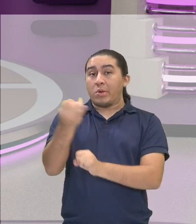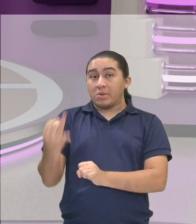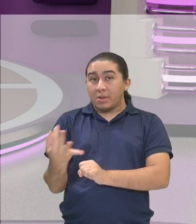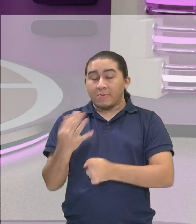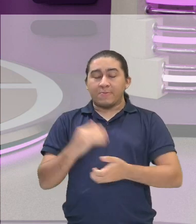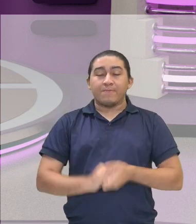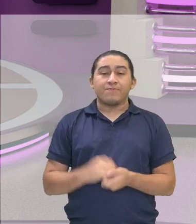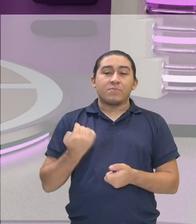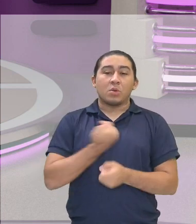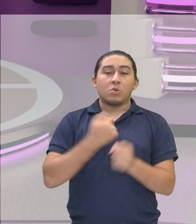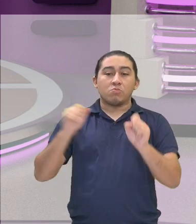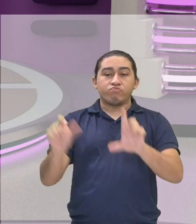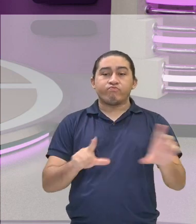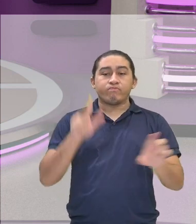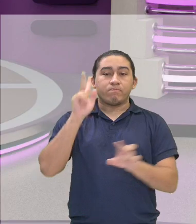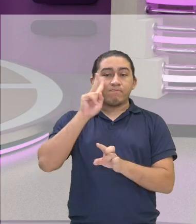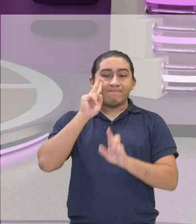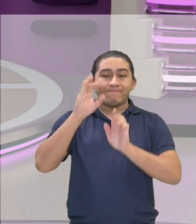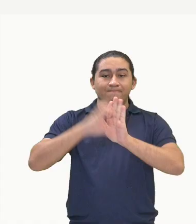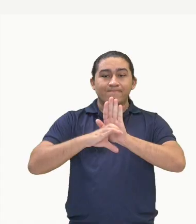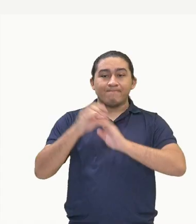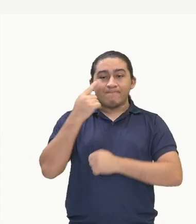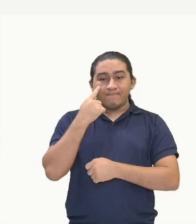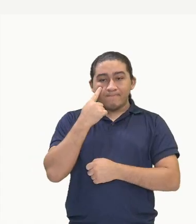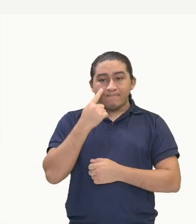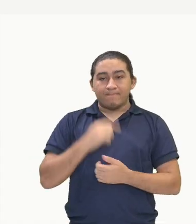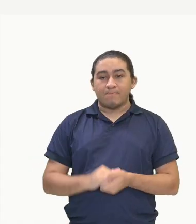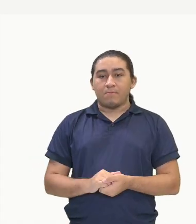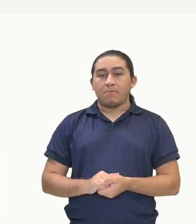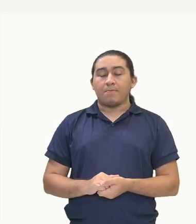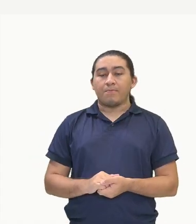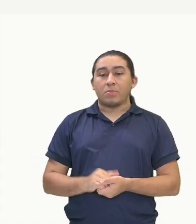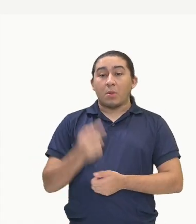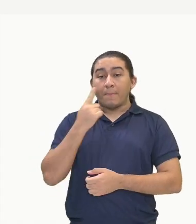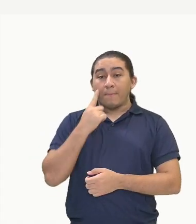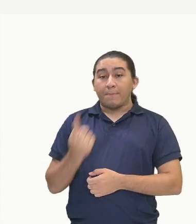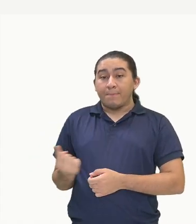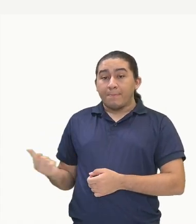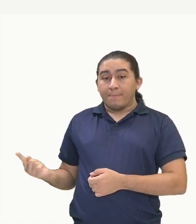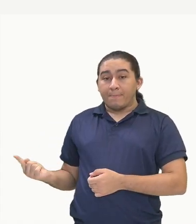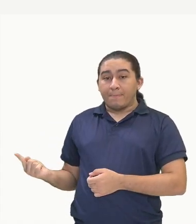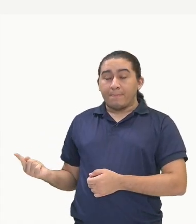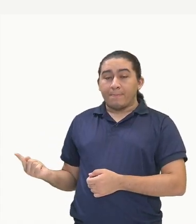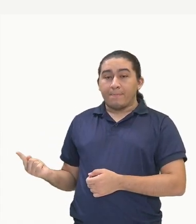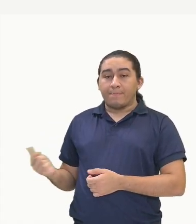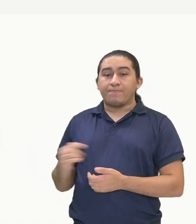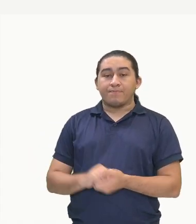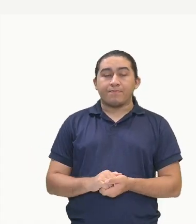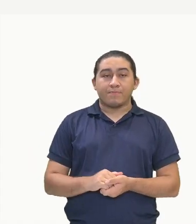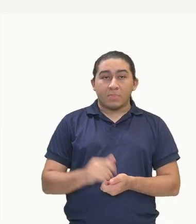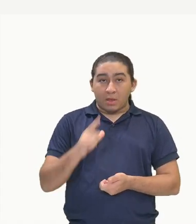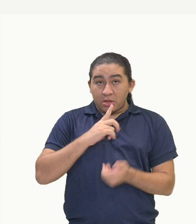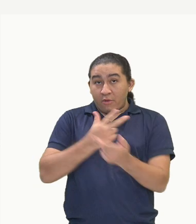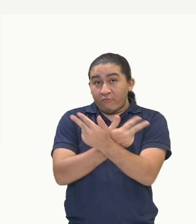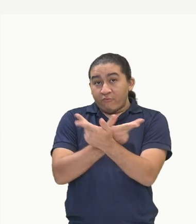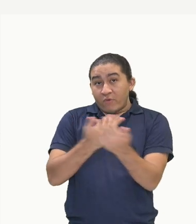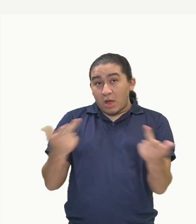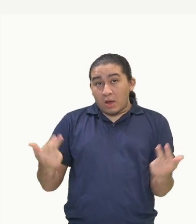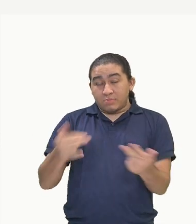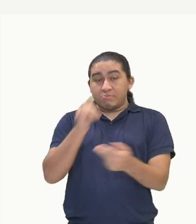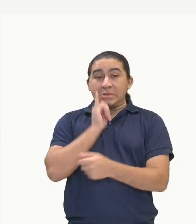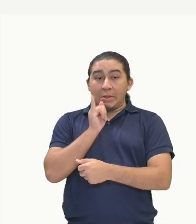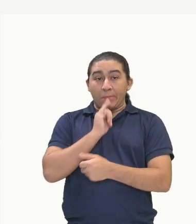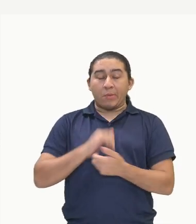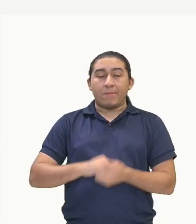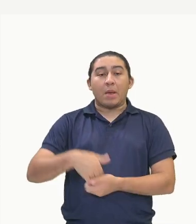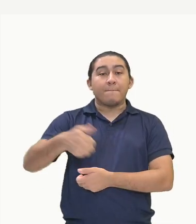relembrar aí esses conceitos, tá? Vamos lá então? Observem que eu tenho vários exemplos de fração. Primeiro desenho aí,